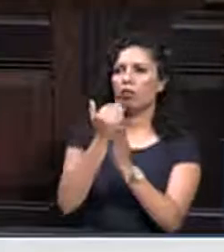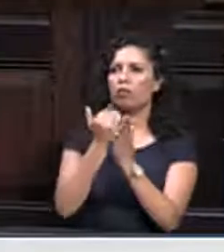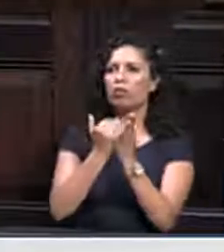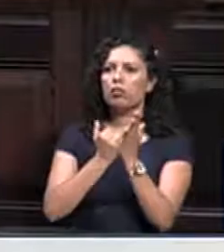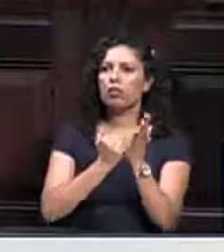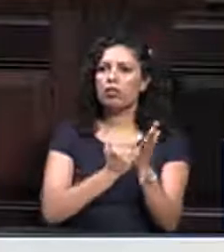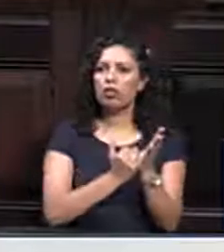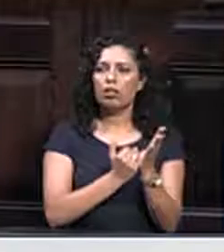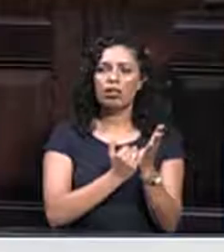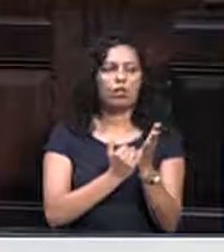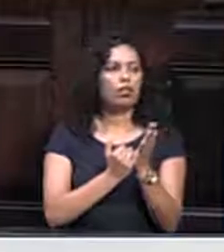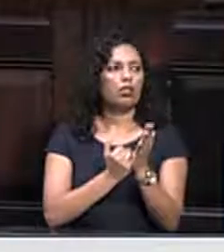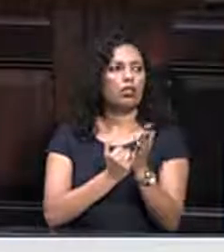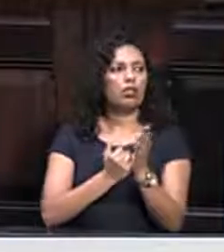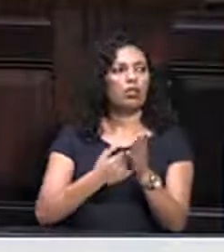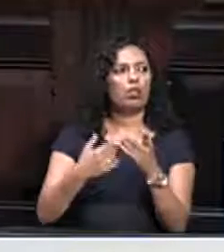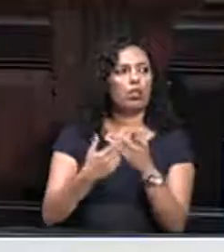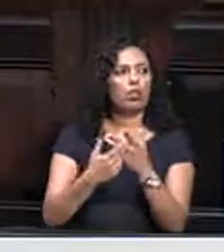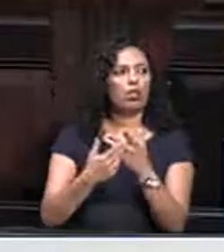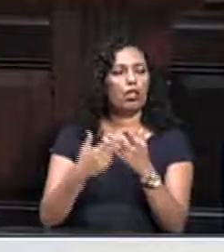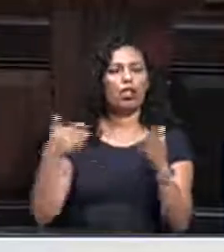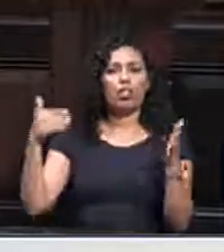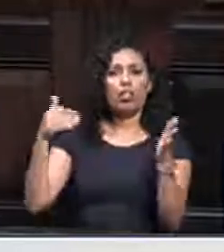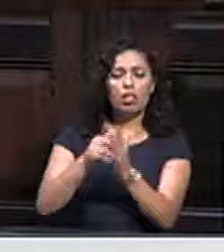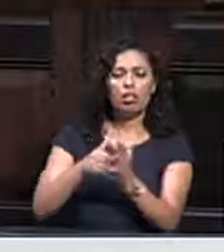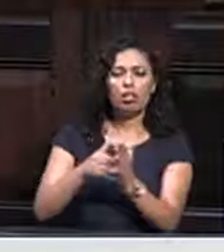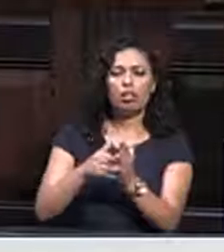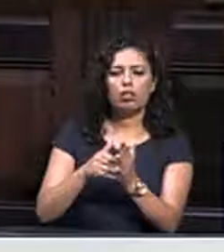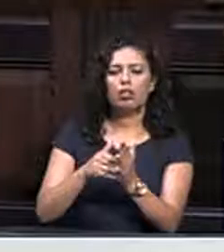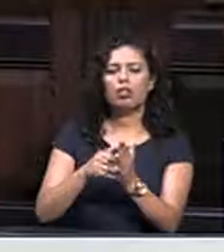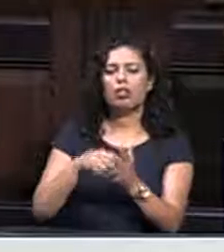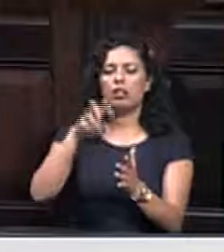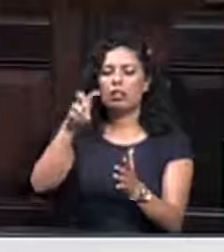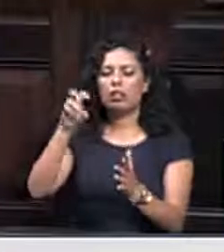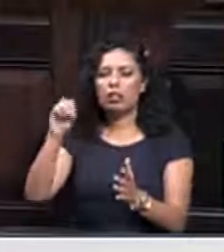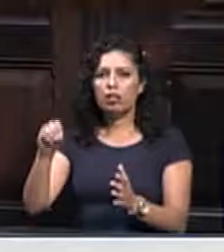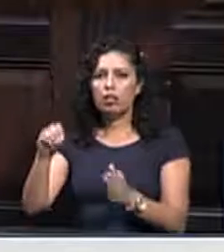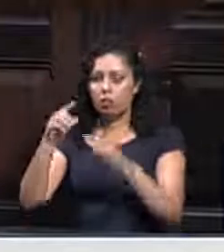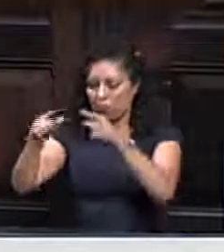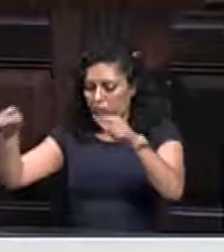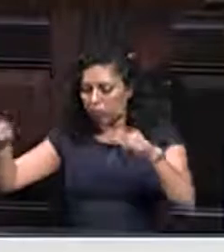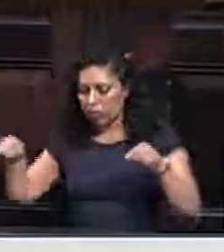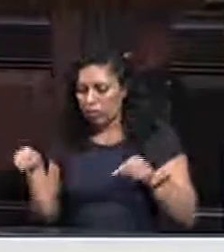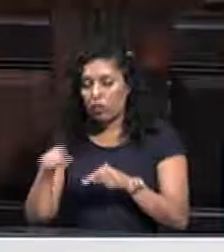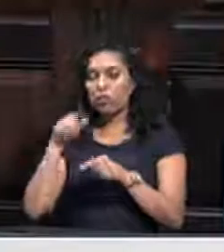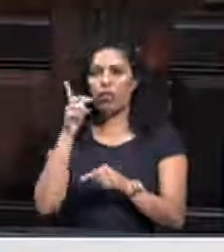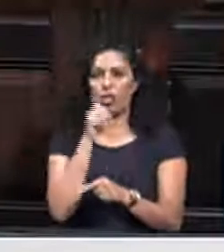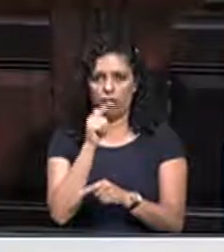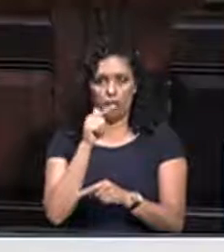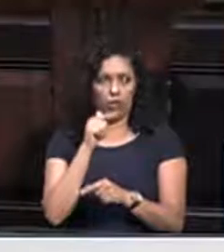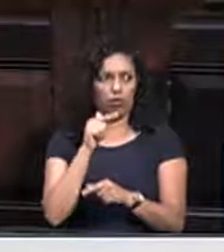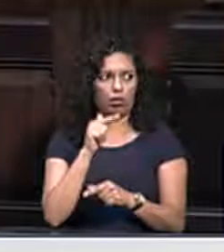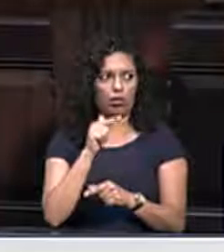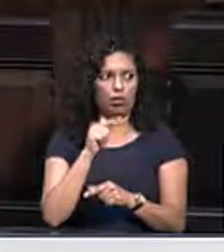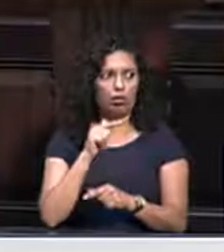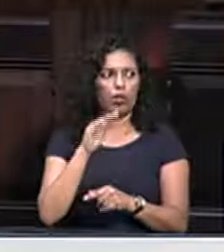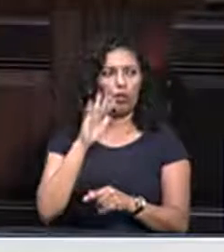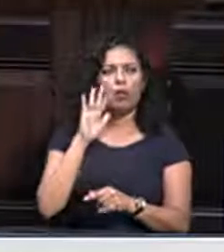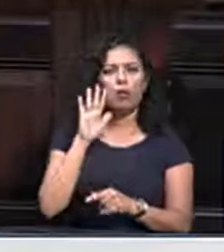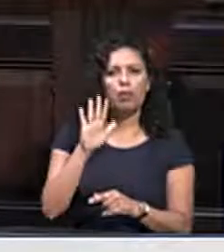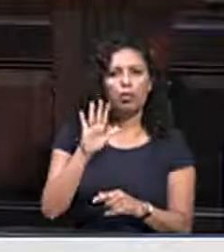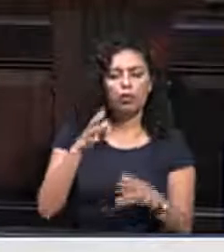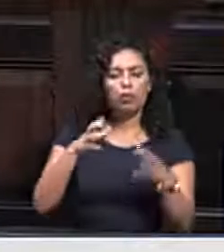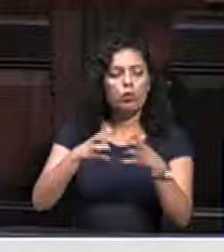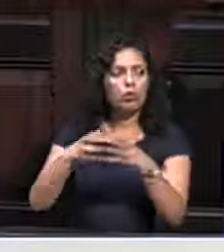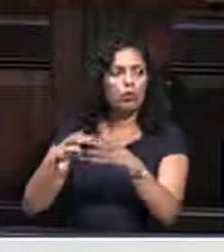de desenvolvimento urbano até 50 hectares e agropecuários. No caso destes últimos,